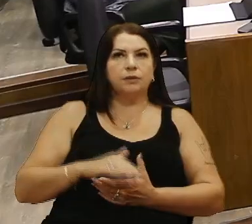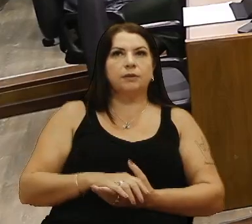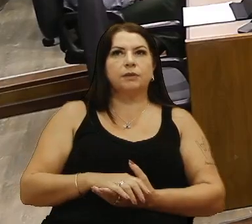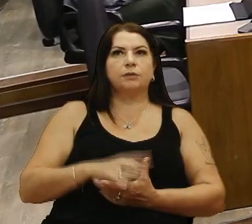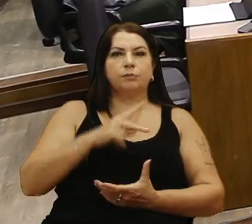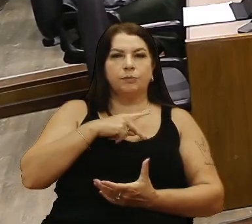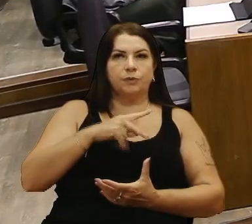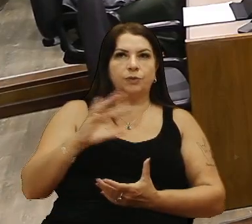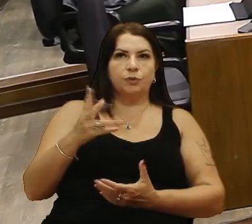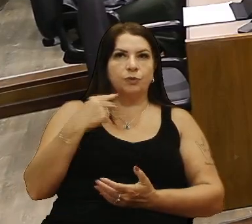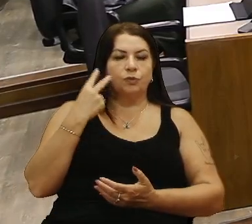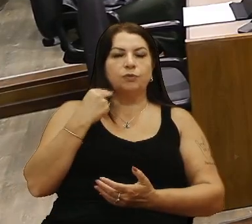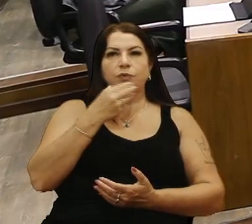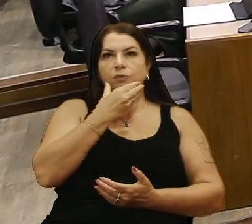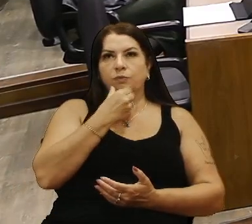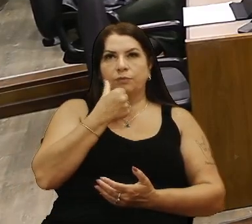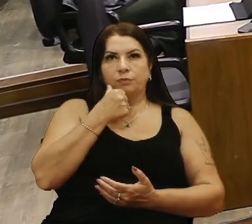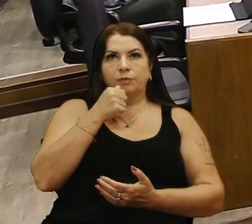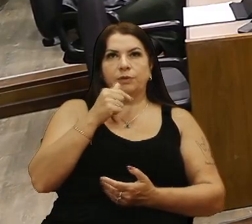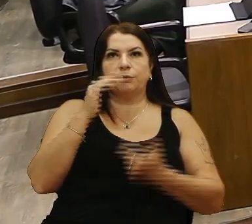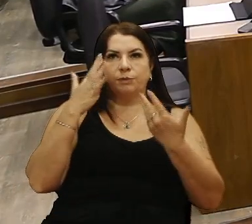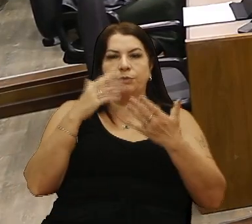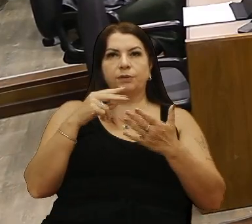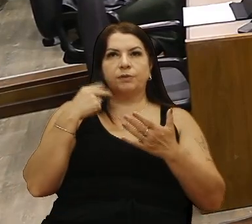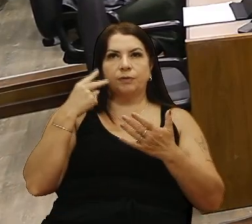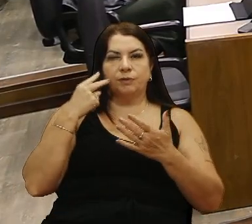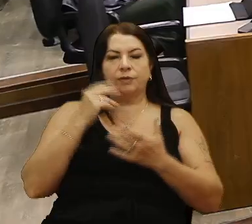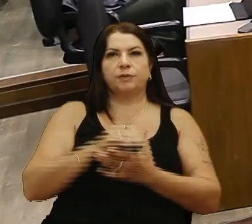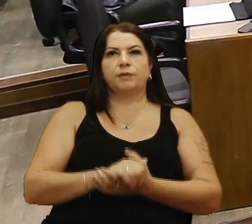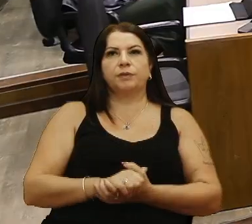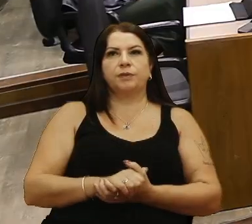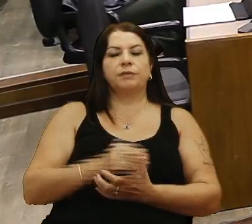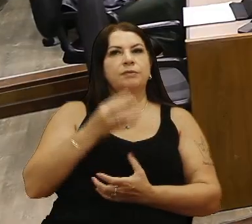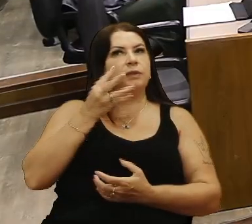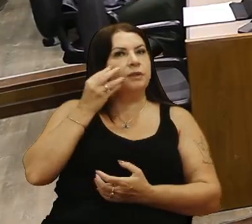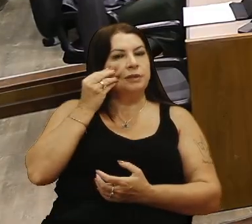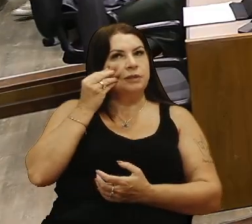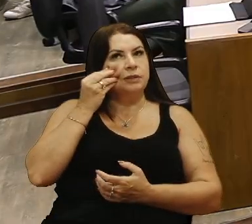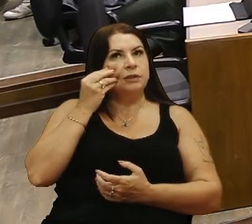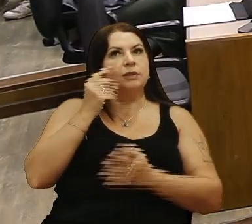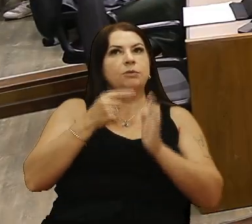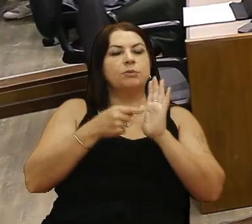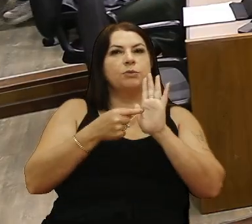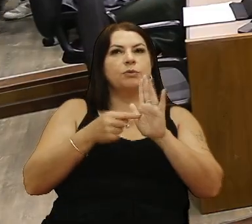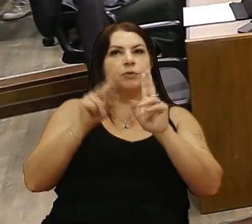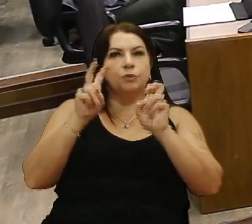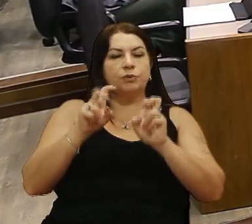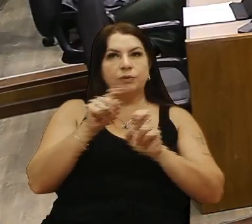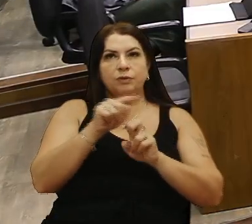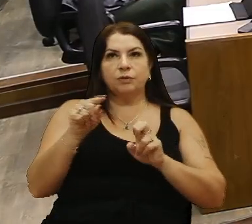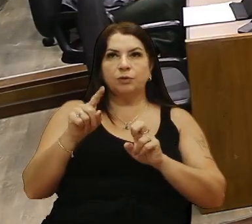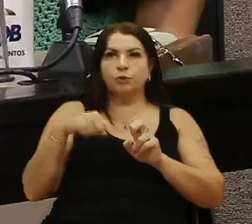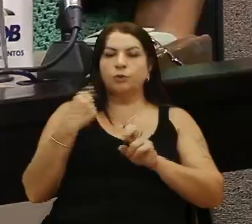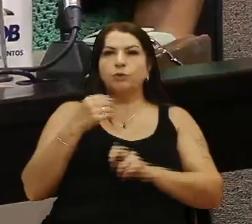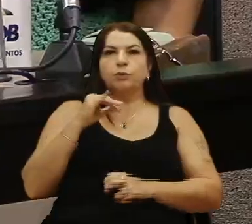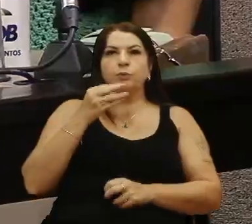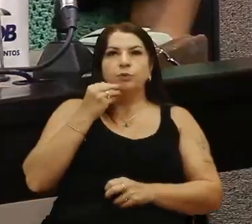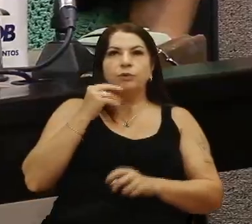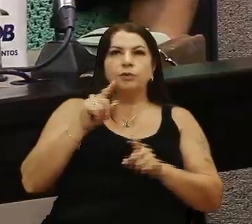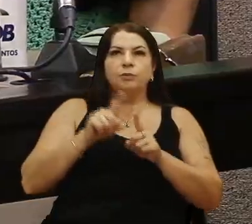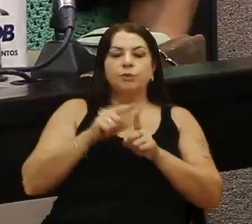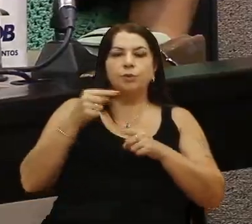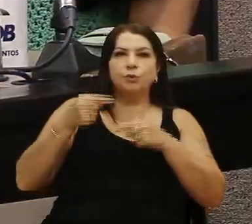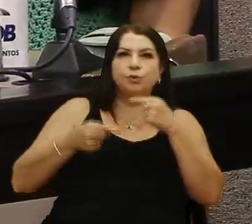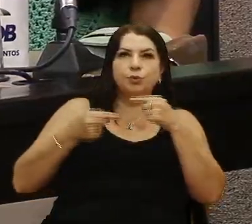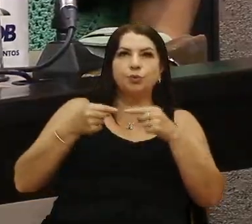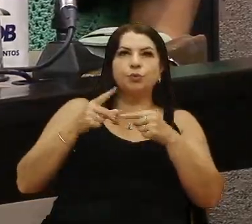Senhor presidente, senhores vereadores, parabenizar o vereador Jack por trazer esse assunto à tona, porque é a nossa oportunidade também de